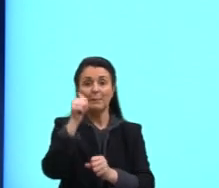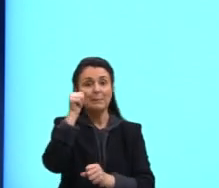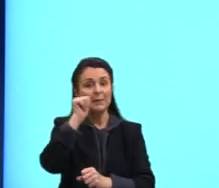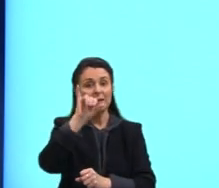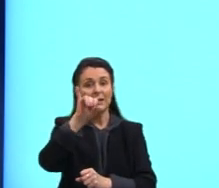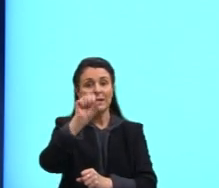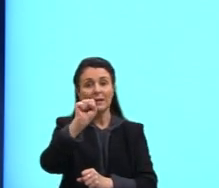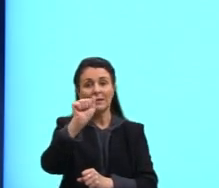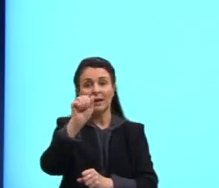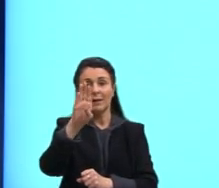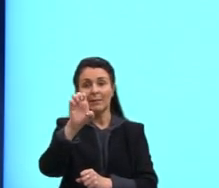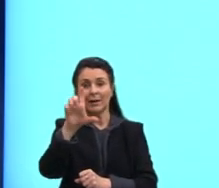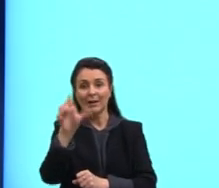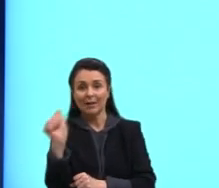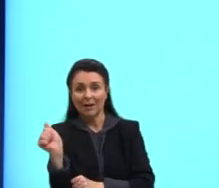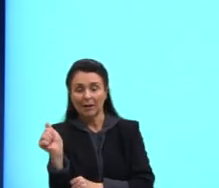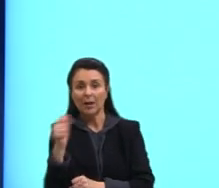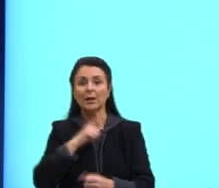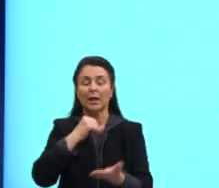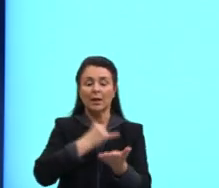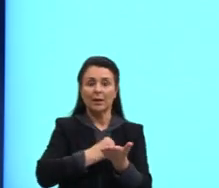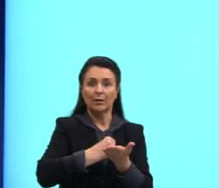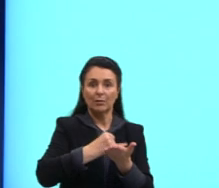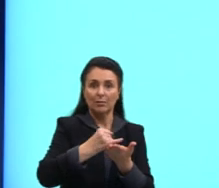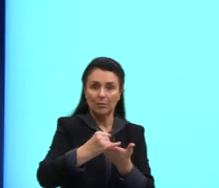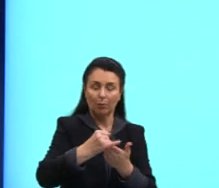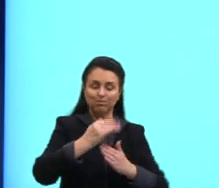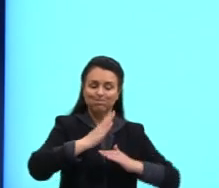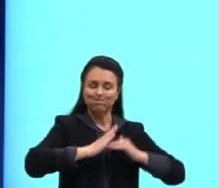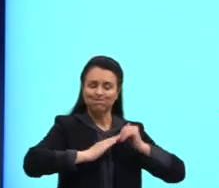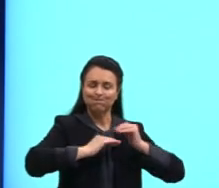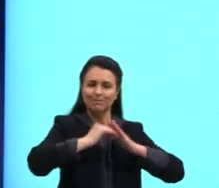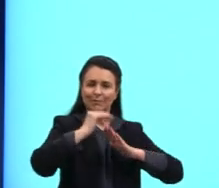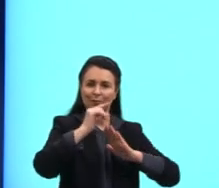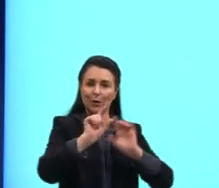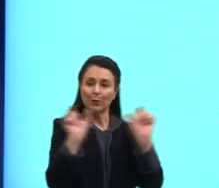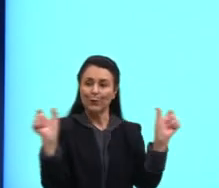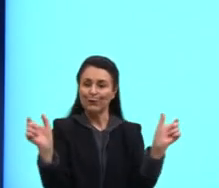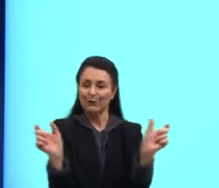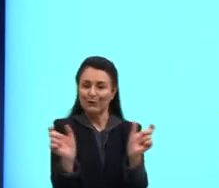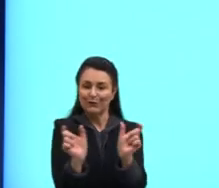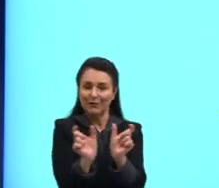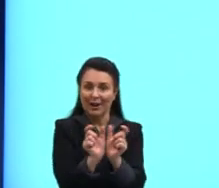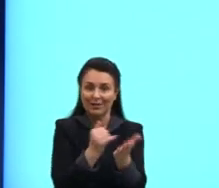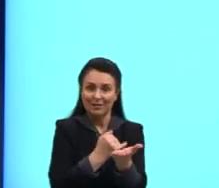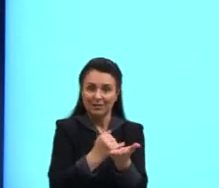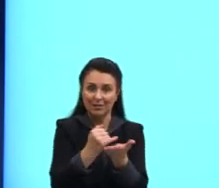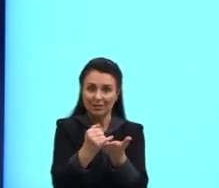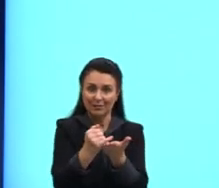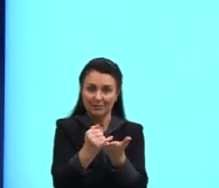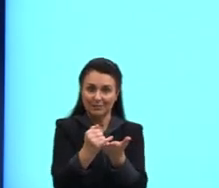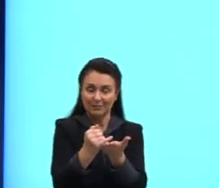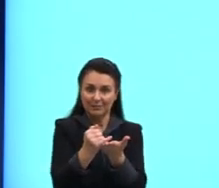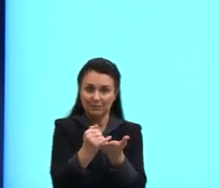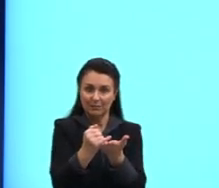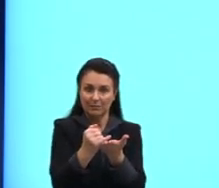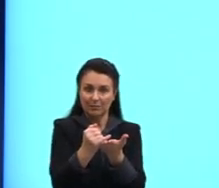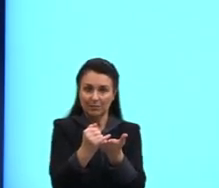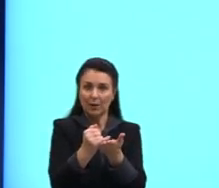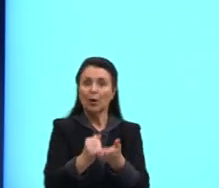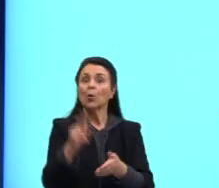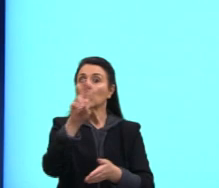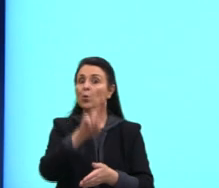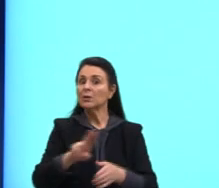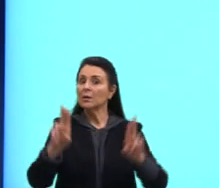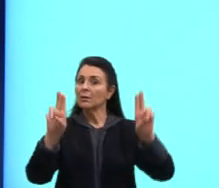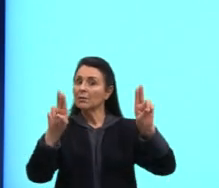Gadelha e ela tem introdução construída por frase introdutória e com a